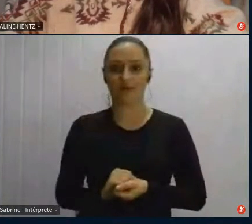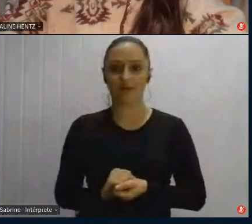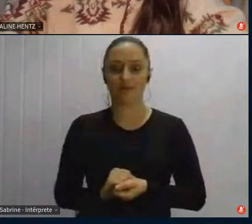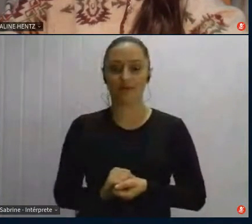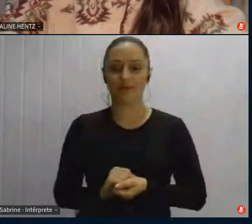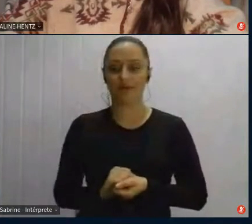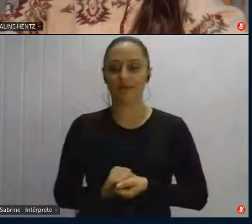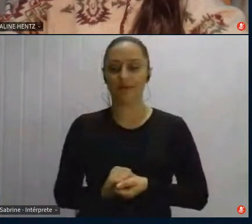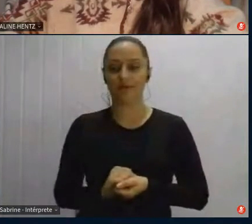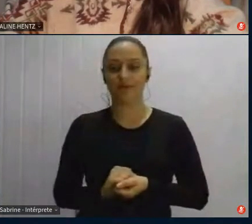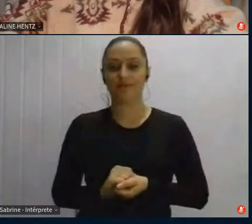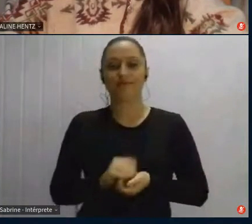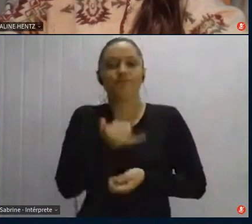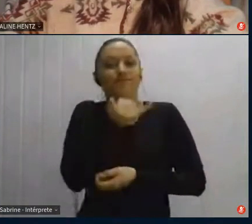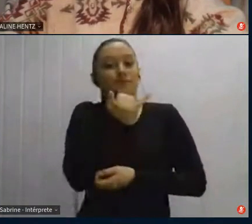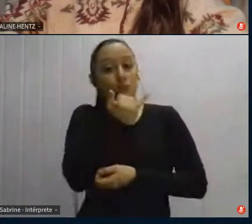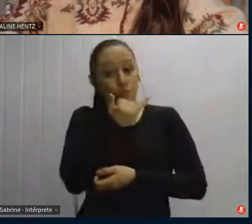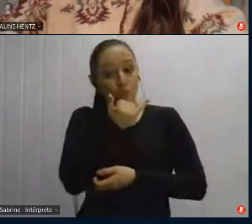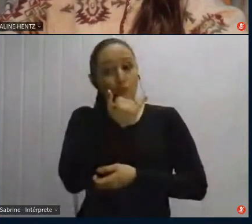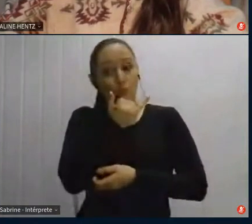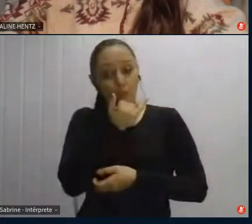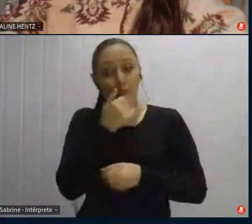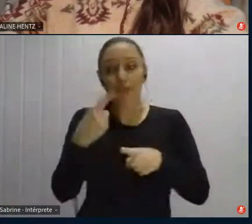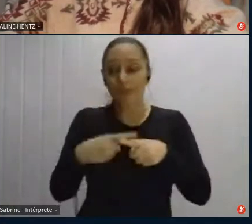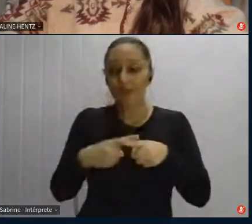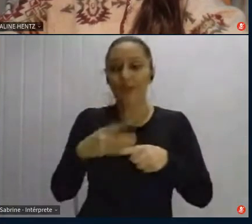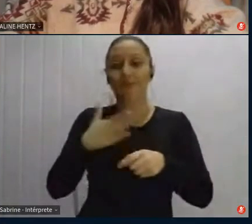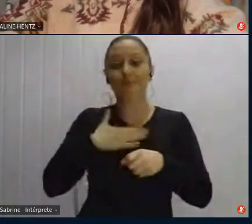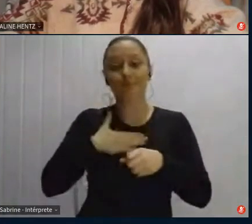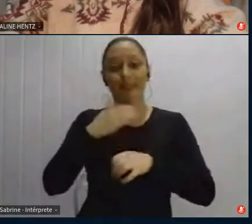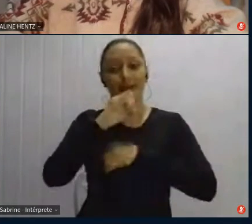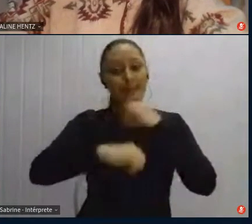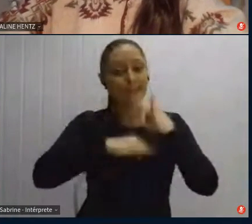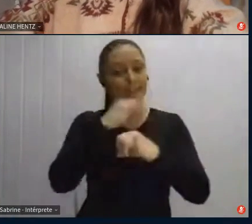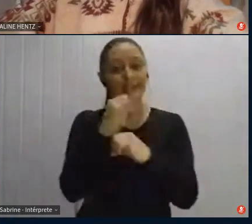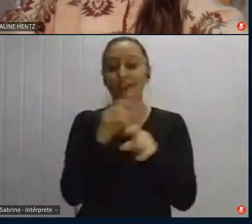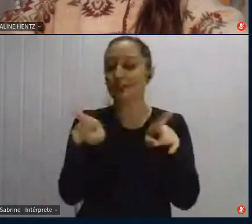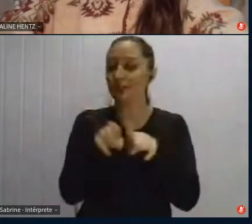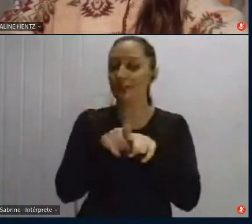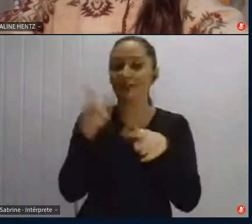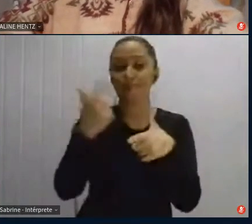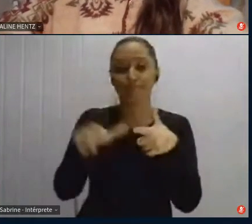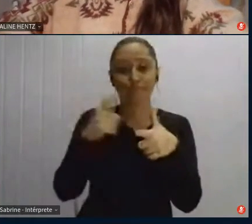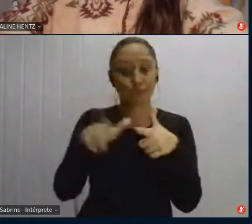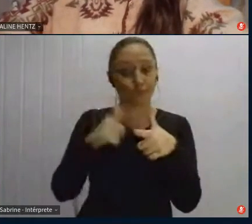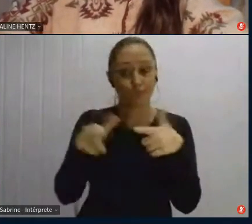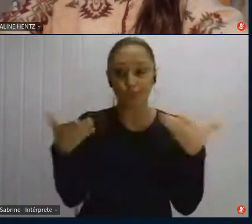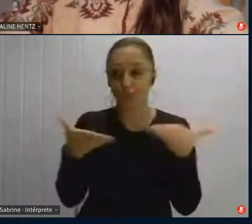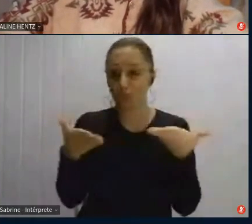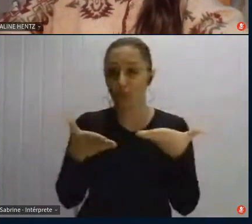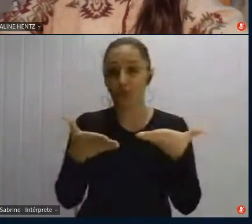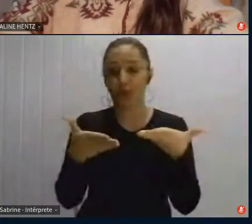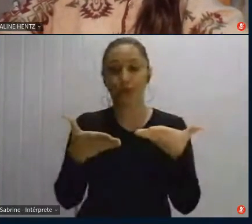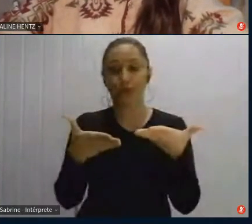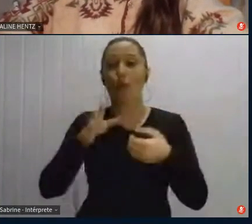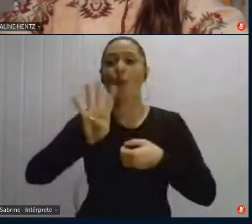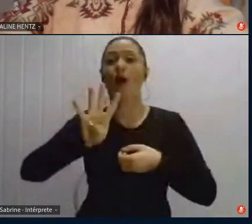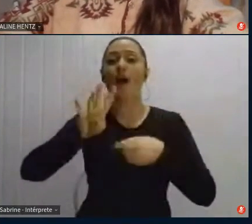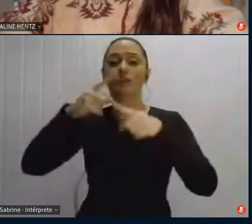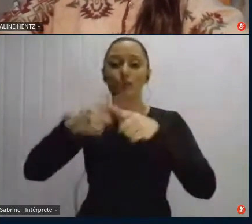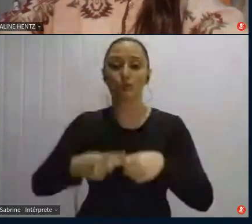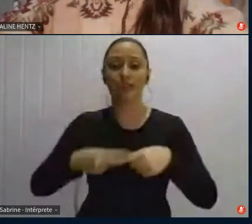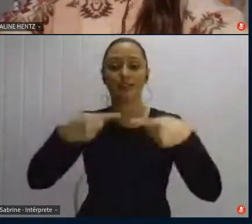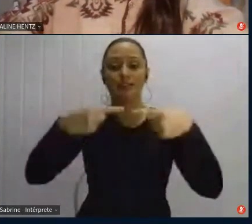Enfim, eu peço desculpas também, aqui a minha internet não ficou boa durante a tarde de hoje, pelo menos quatro quedas. Mas eu